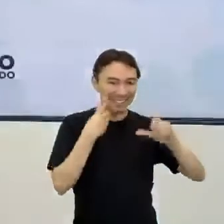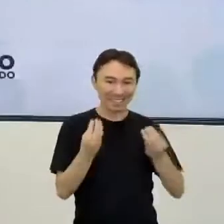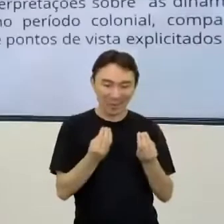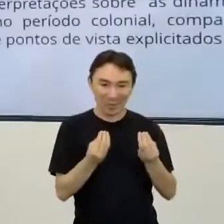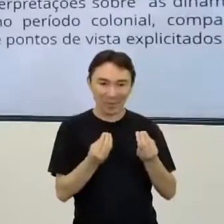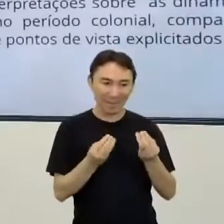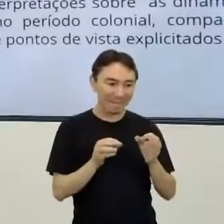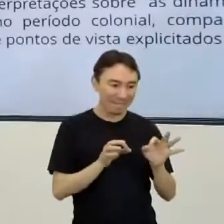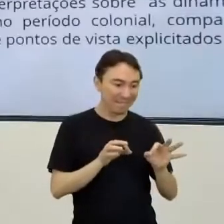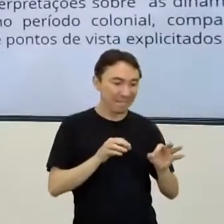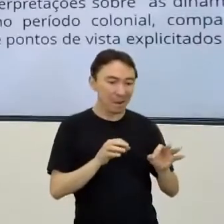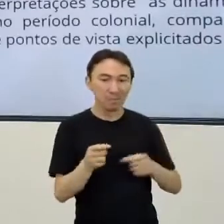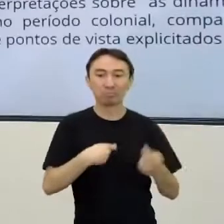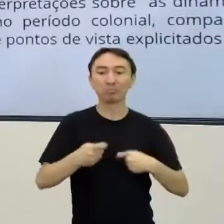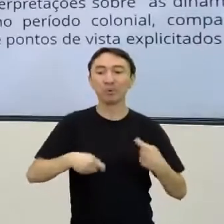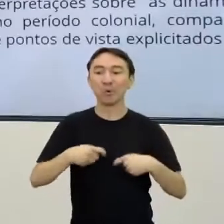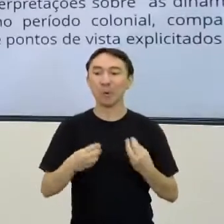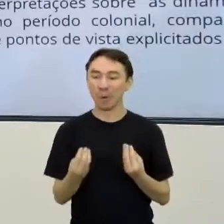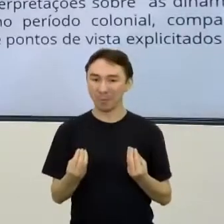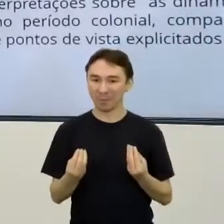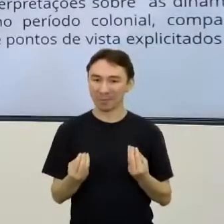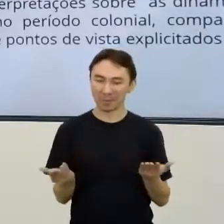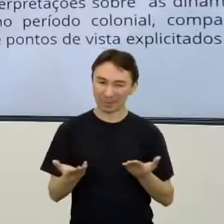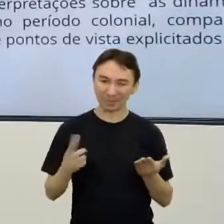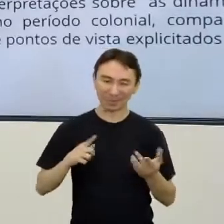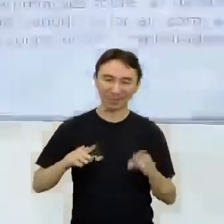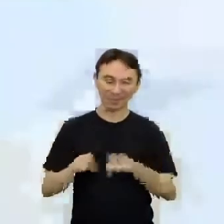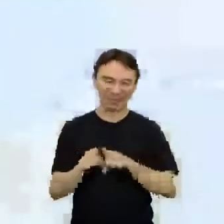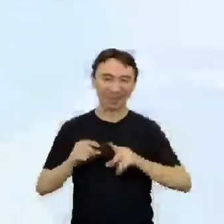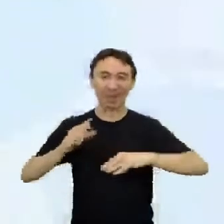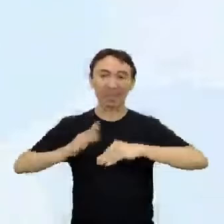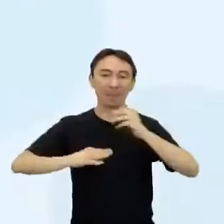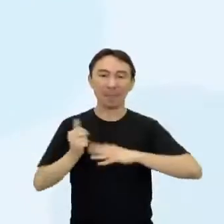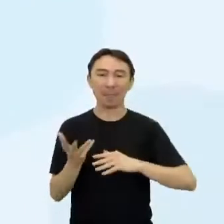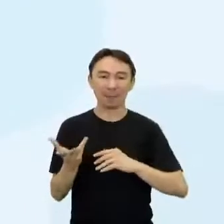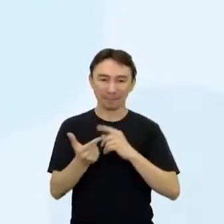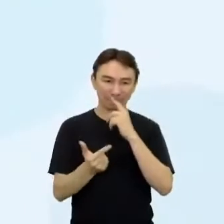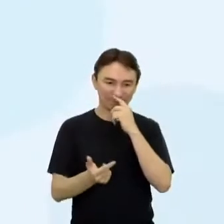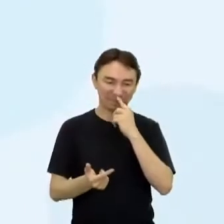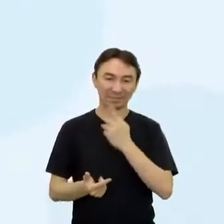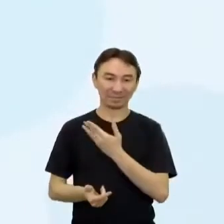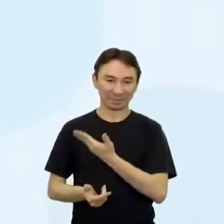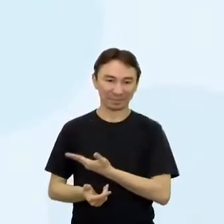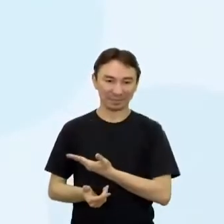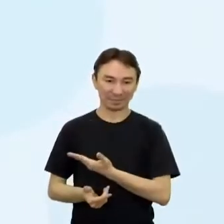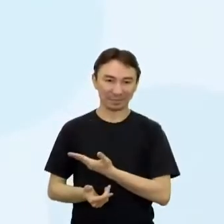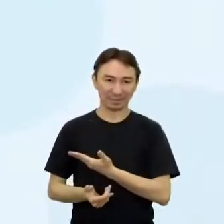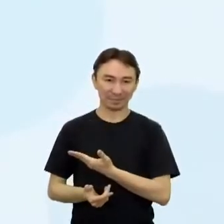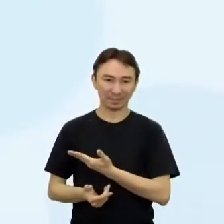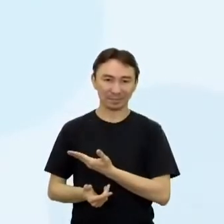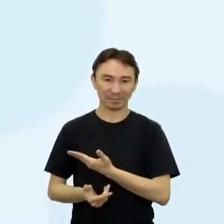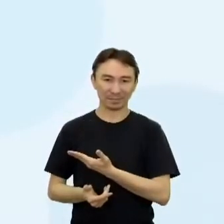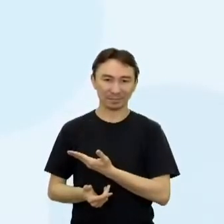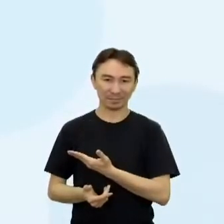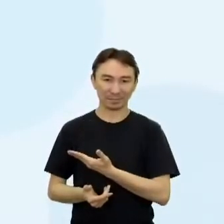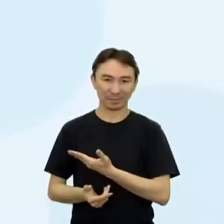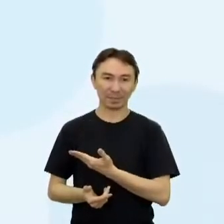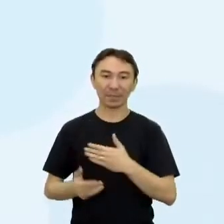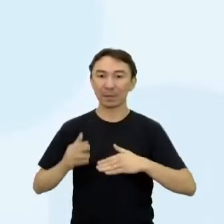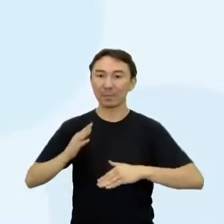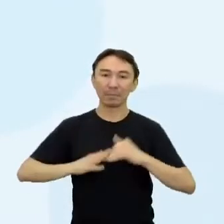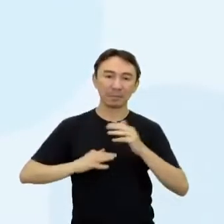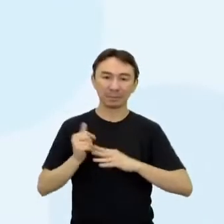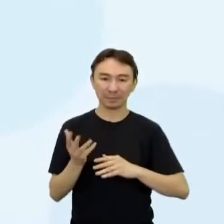Oliveira. Vou aproveitar então já passar a habilidade para vocês também, professores. Na tela para vocês, a habilidade